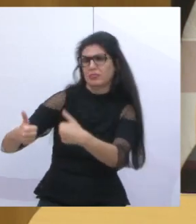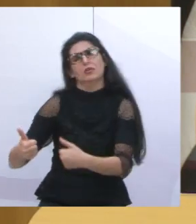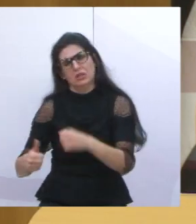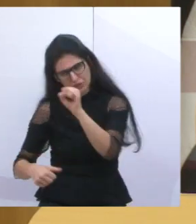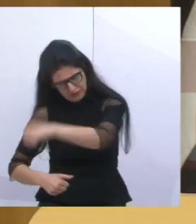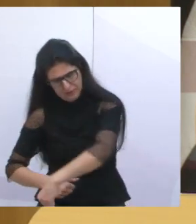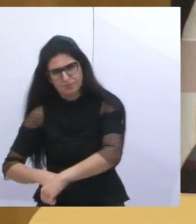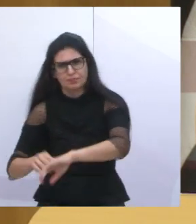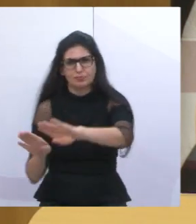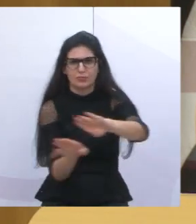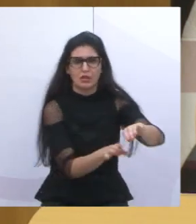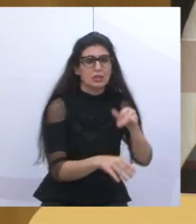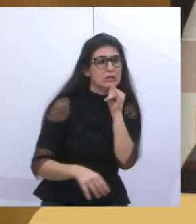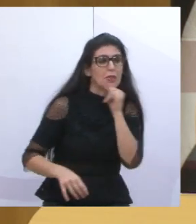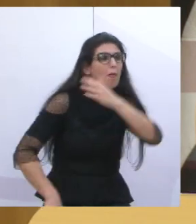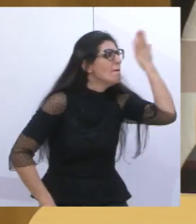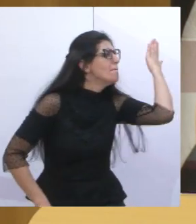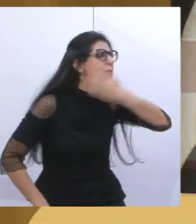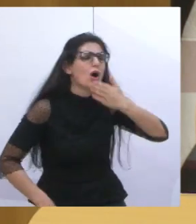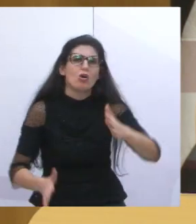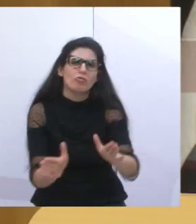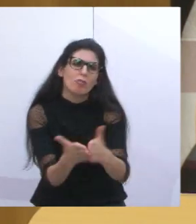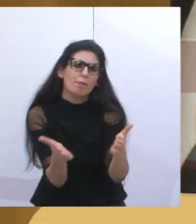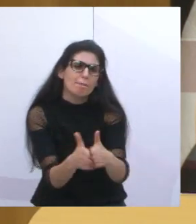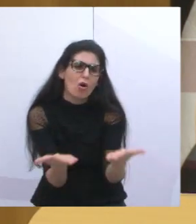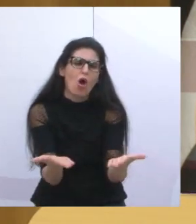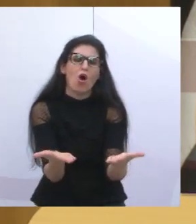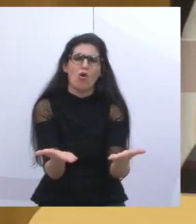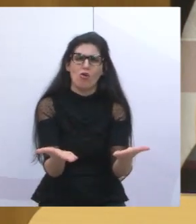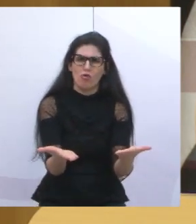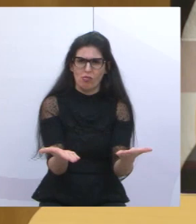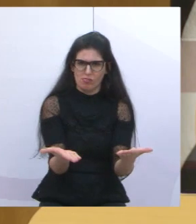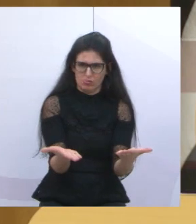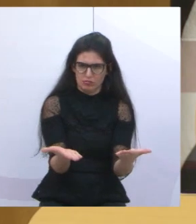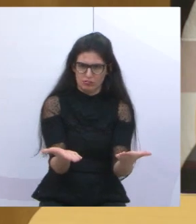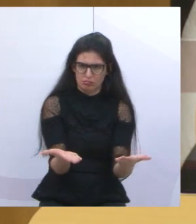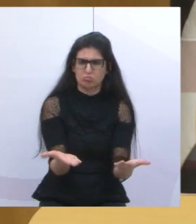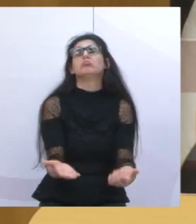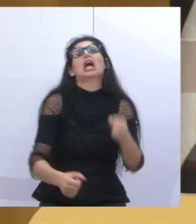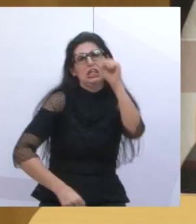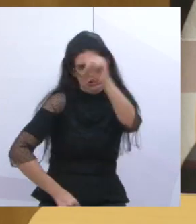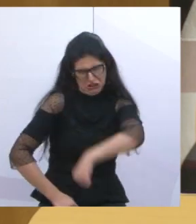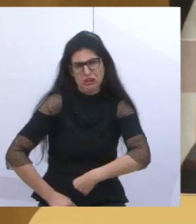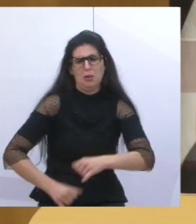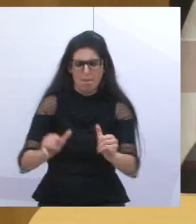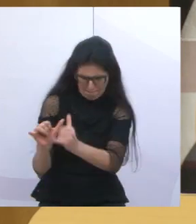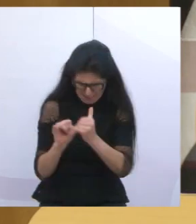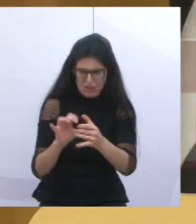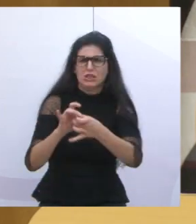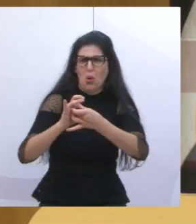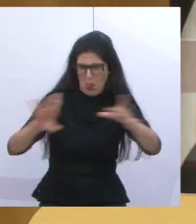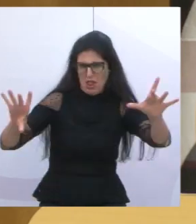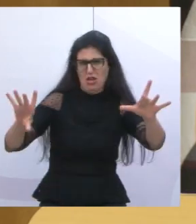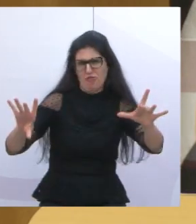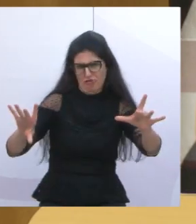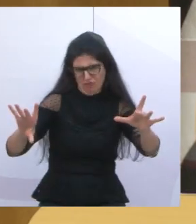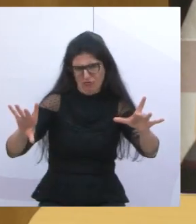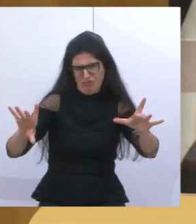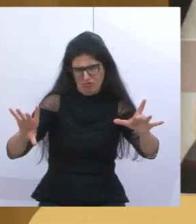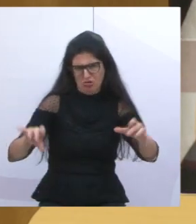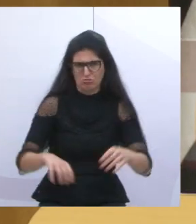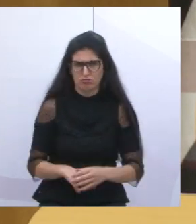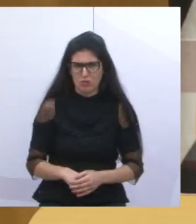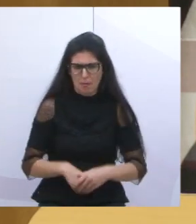comprovam não ter condição de pagar a contribuição de melhoria, que sejam isentos. Agora, o que a gente não pode é abrir a